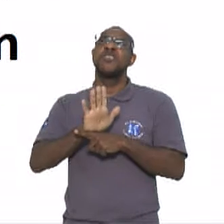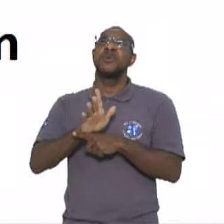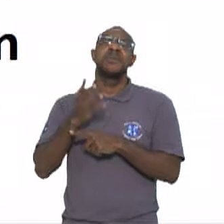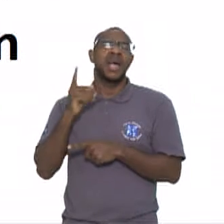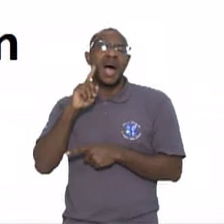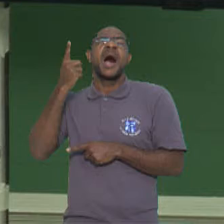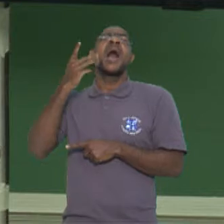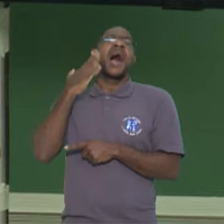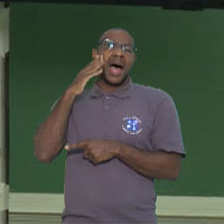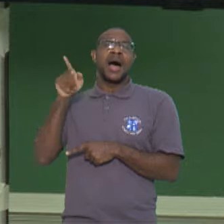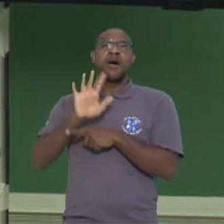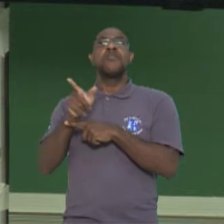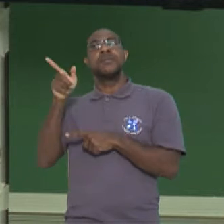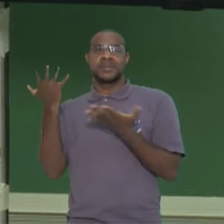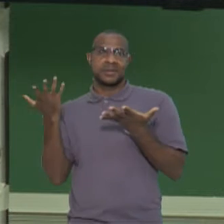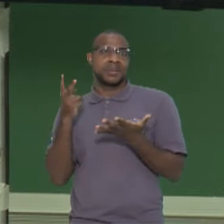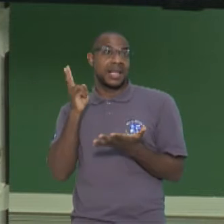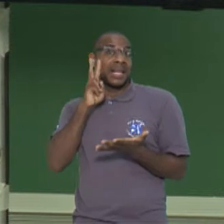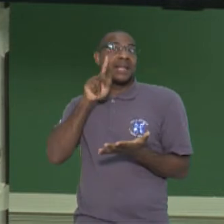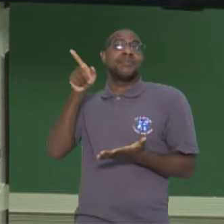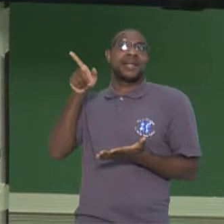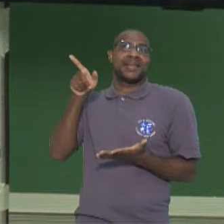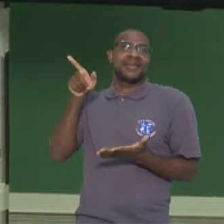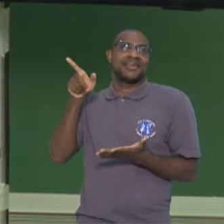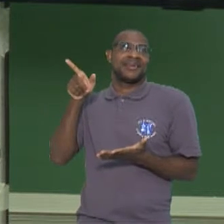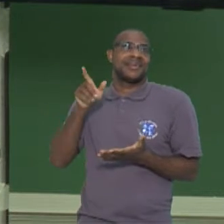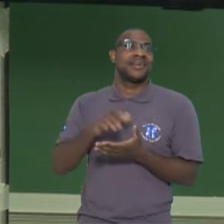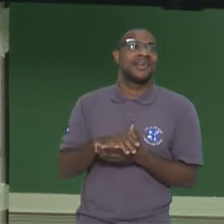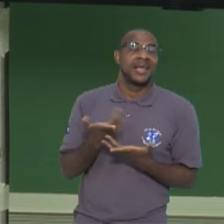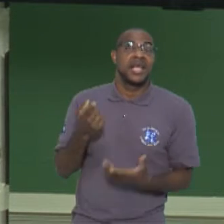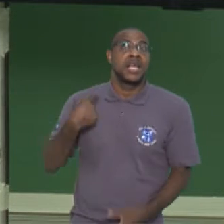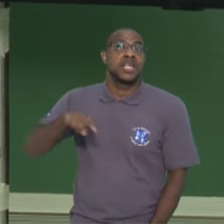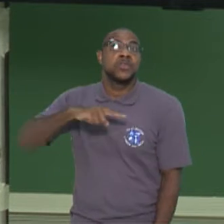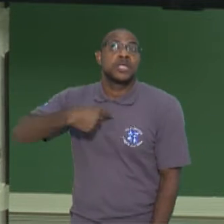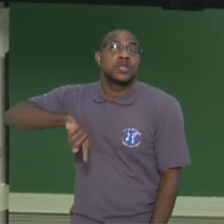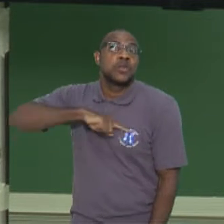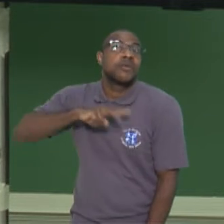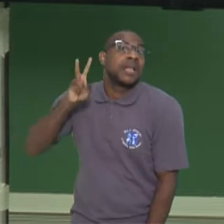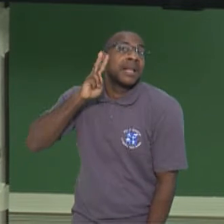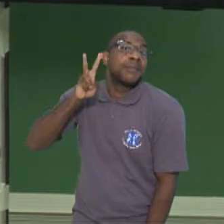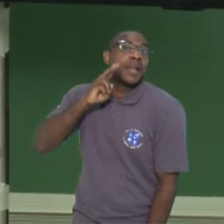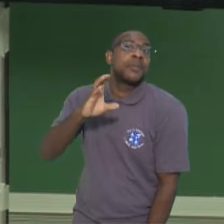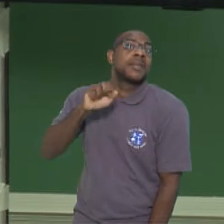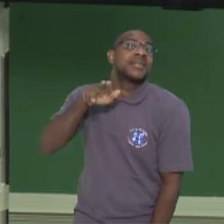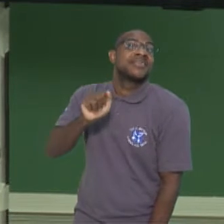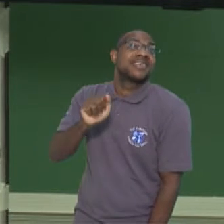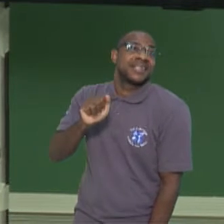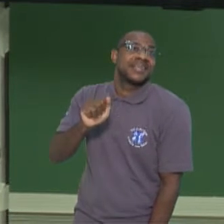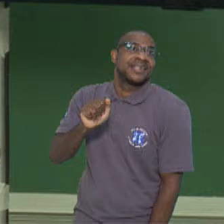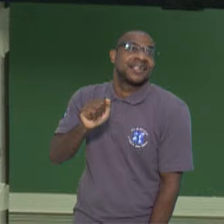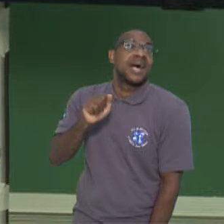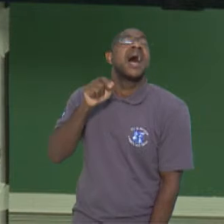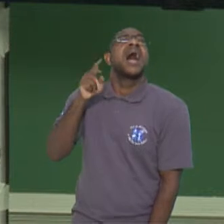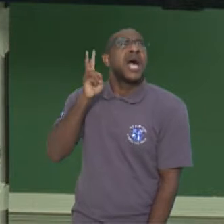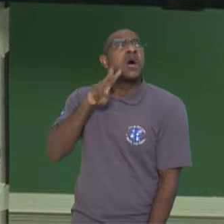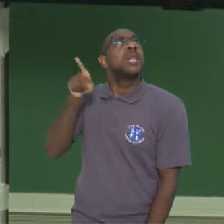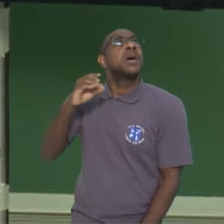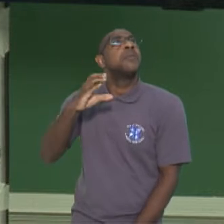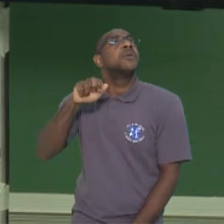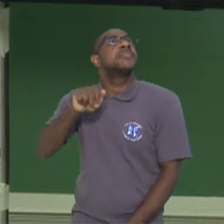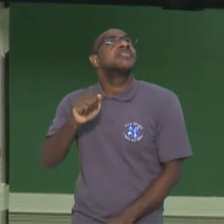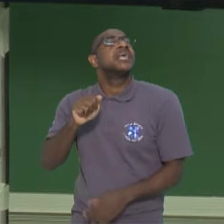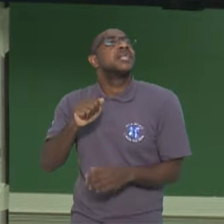Então assim, para lembrar de uma cena, geralmente é aquilo que a gente recorda do filme e é aquilo também que vai